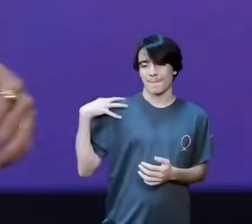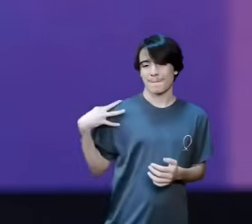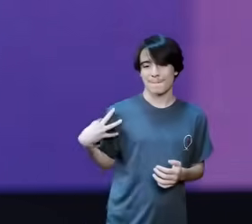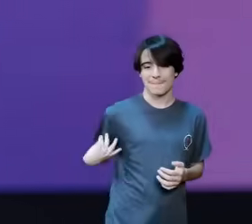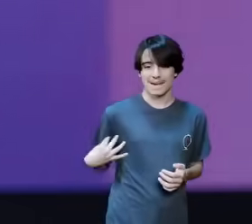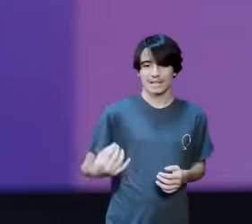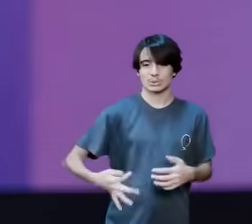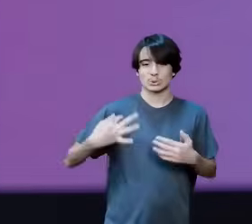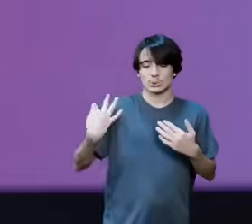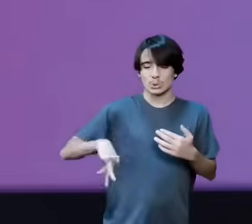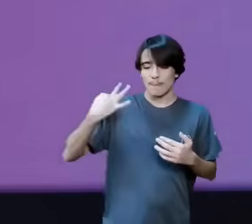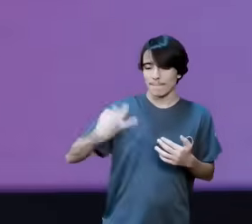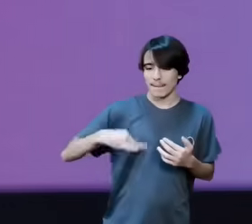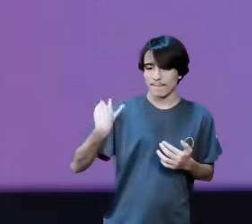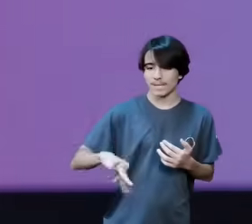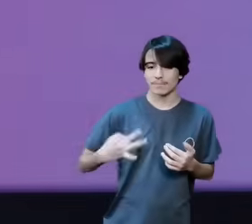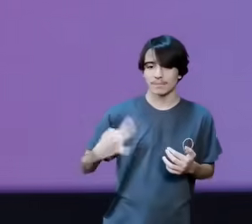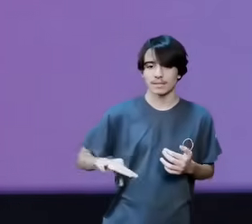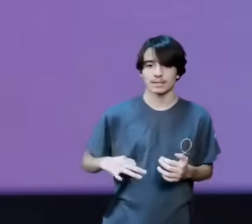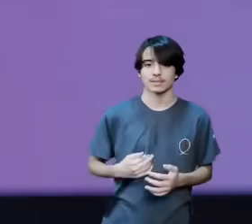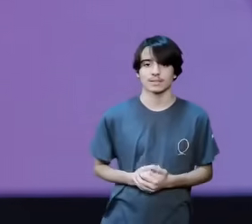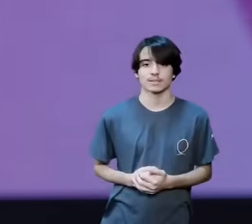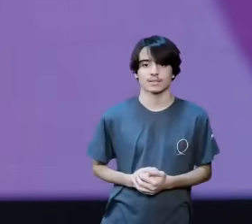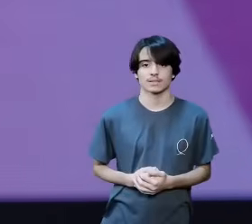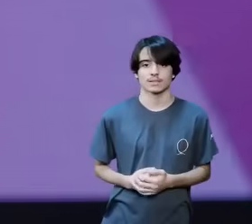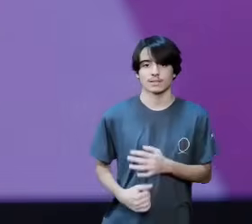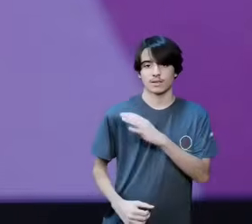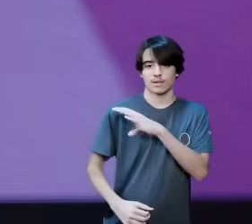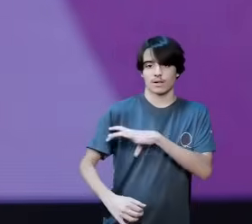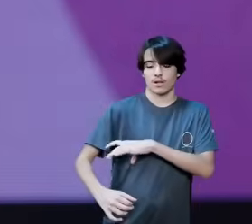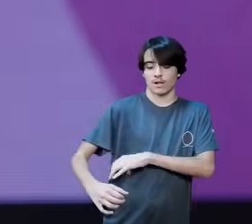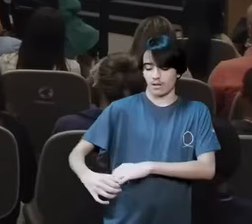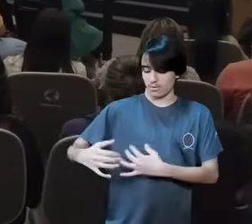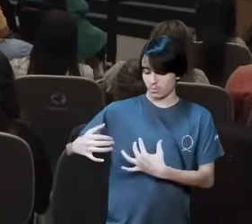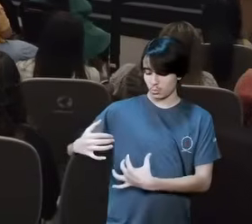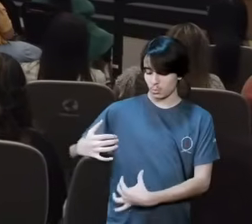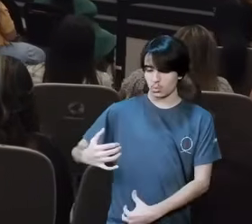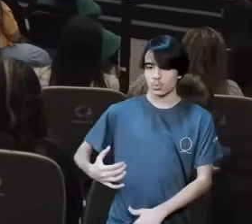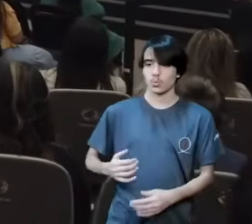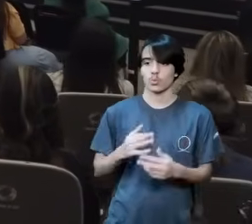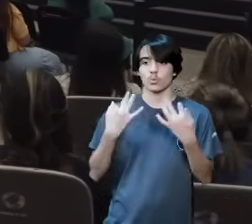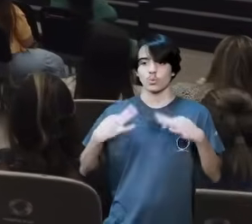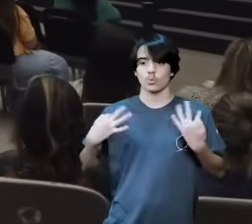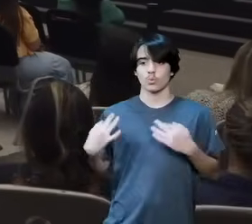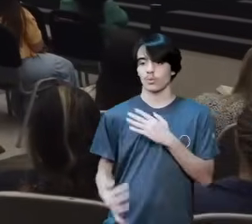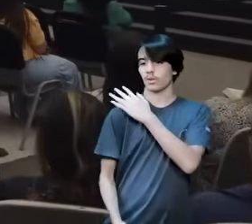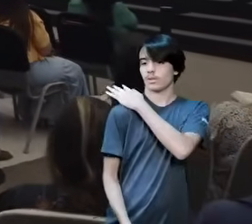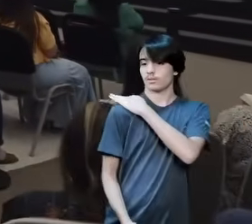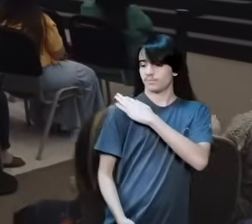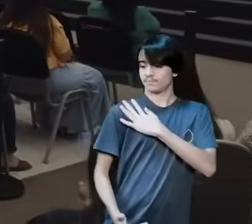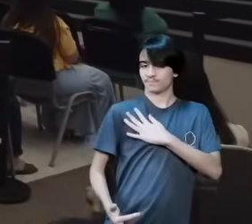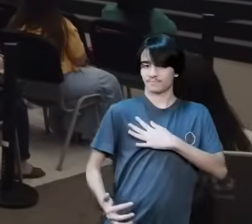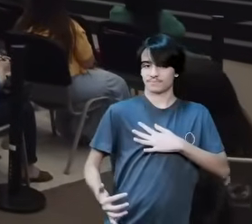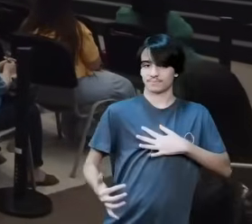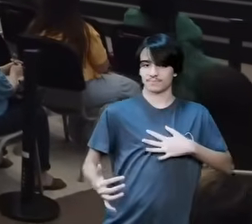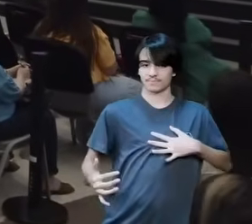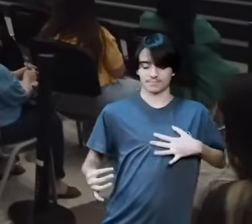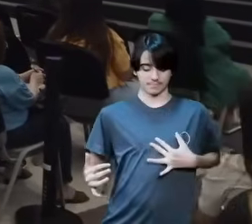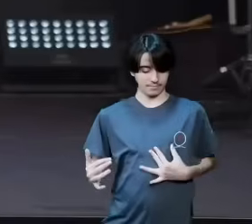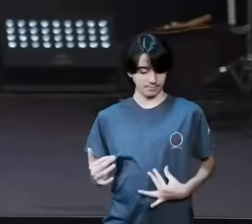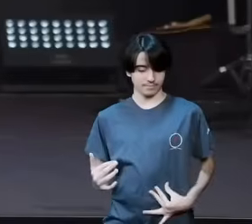braço. Toda a sua parte de clavícula vai começar a doer. E vai começando cata-cata. Dói